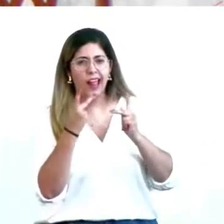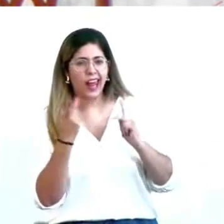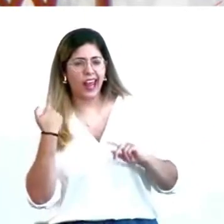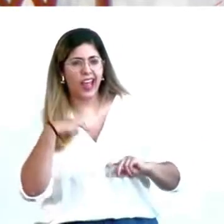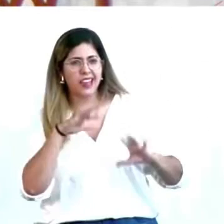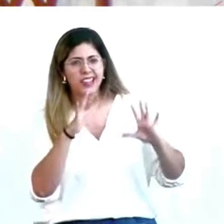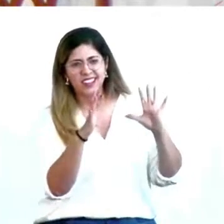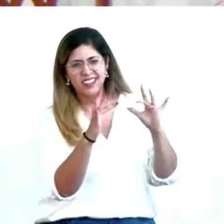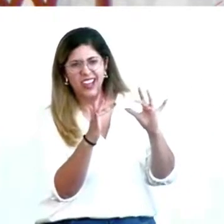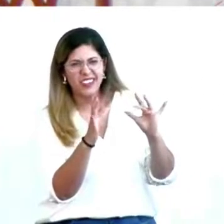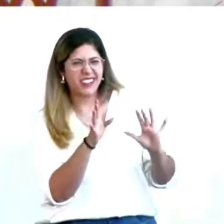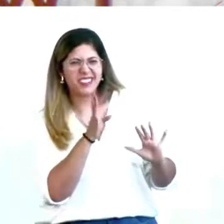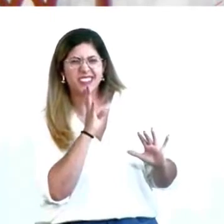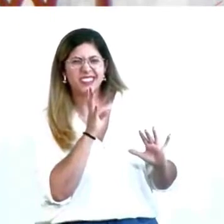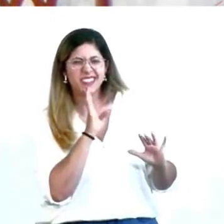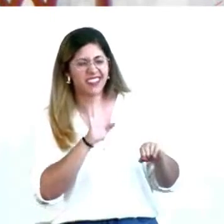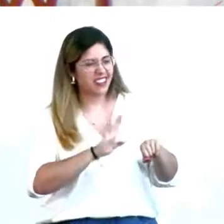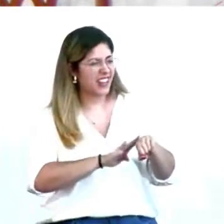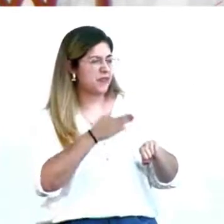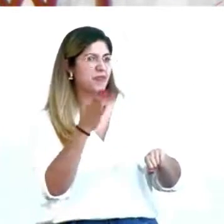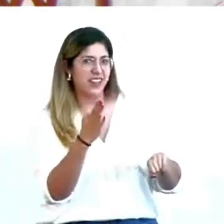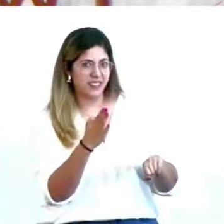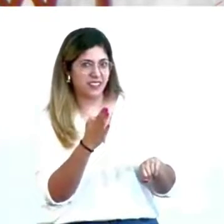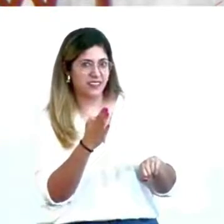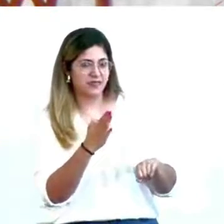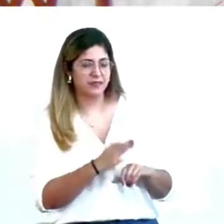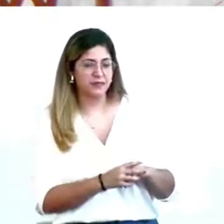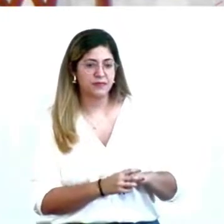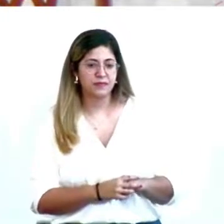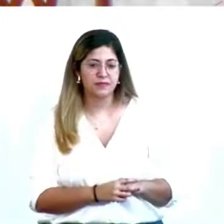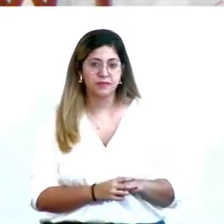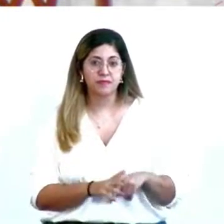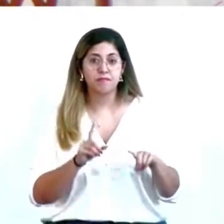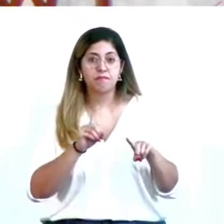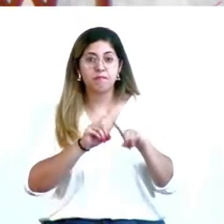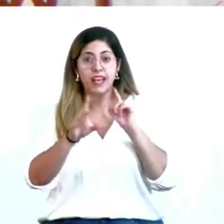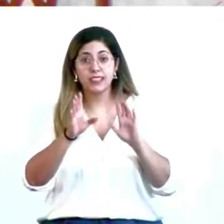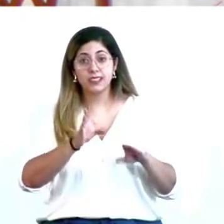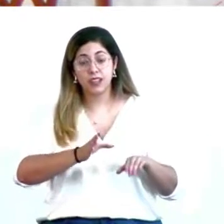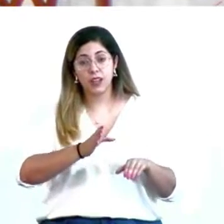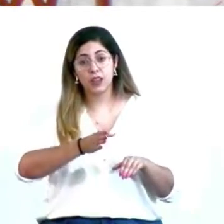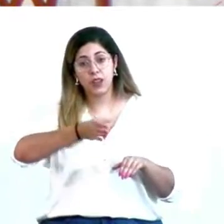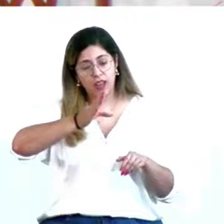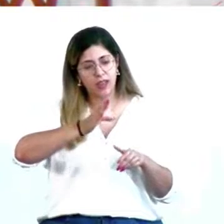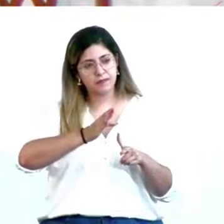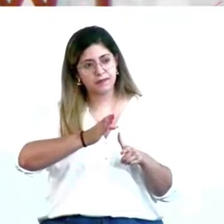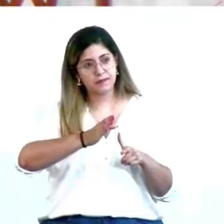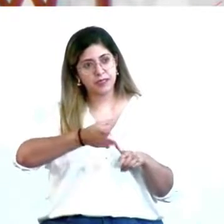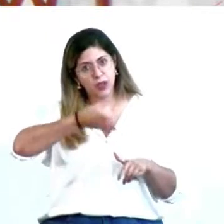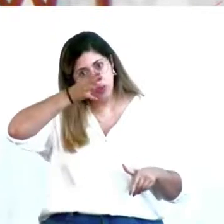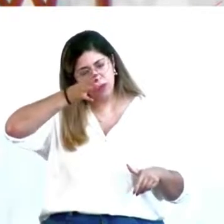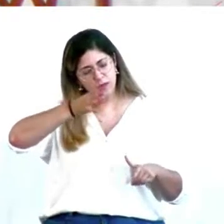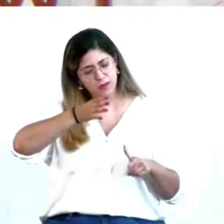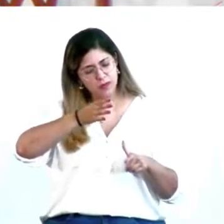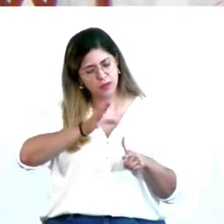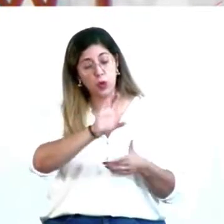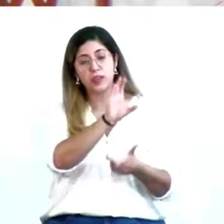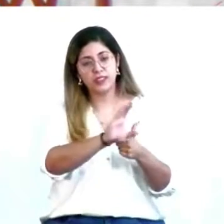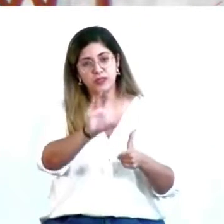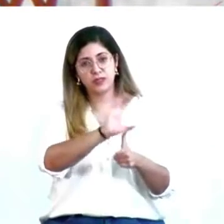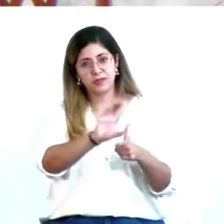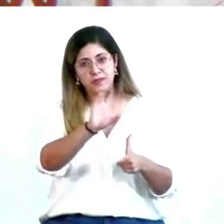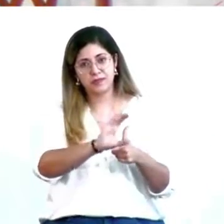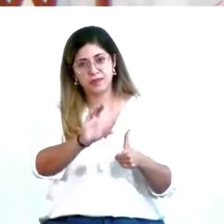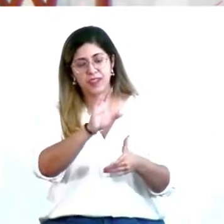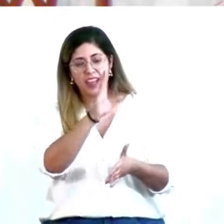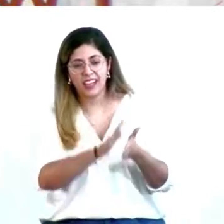Quando você para pensar nisso, e vai lá para 1 Coríntios capítulo 7. Você já leu esse texto? Abre na